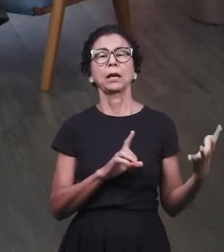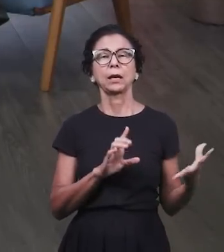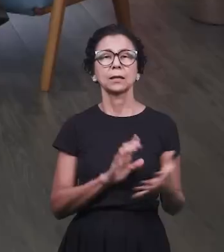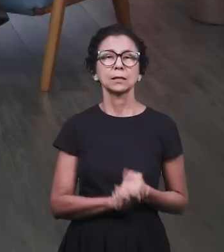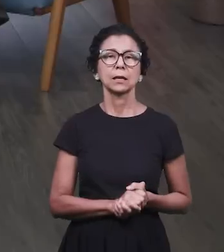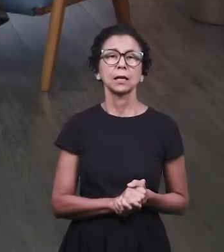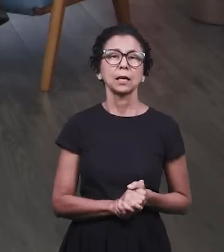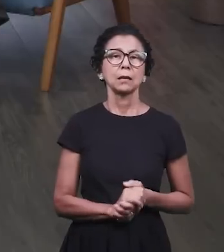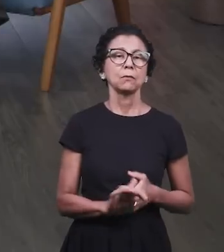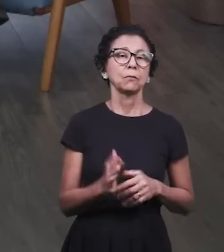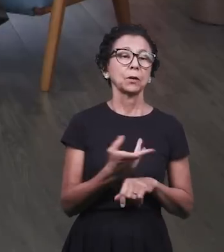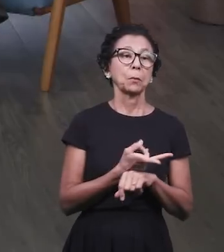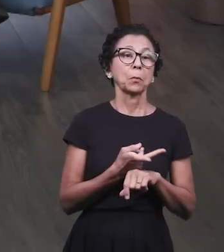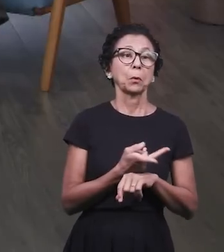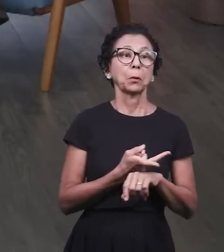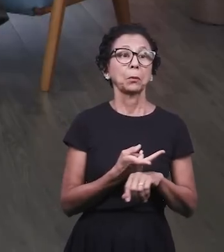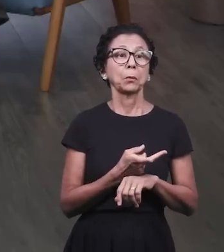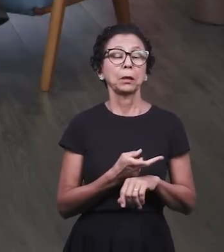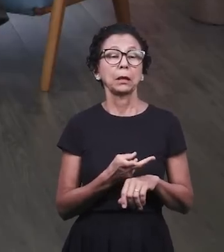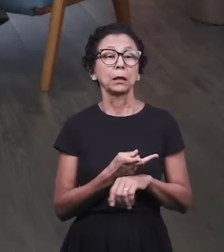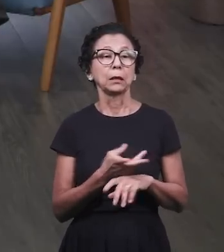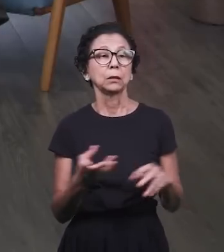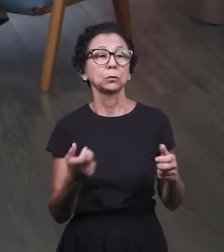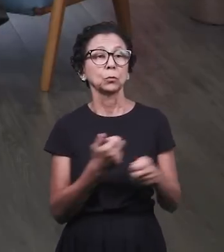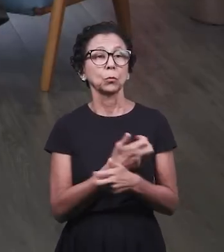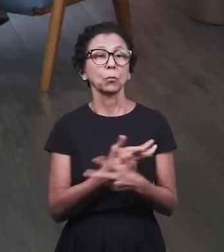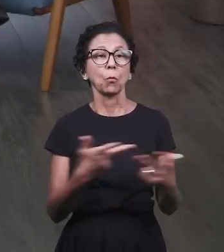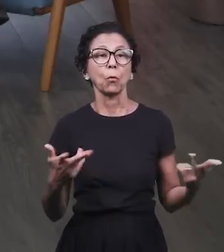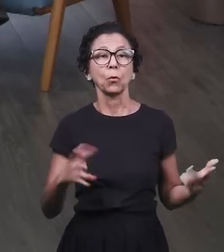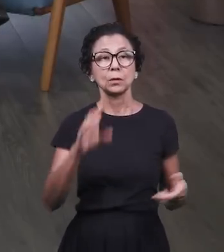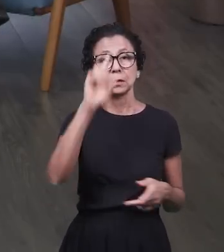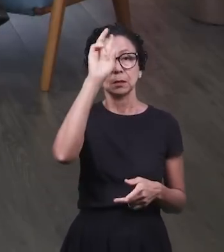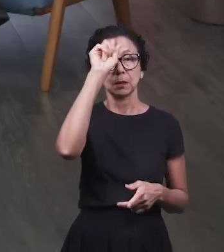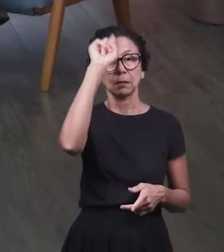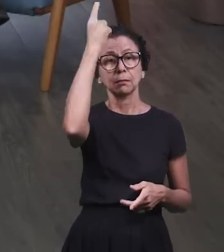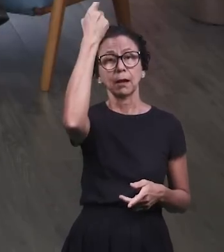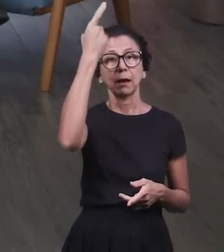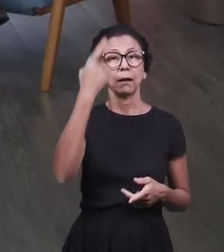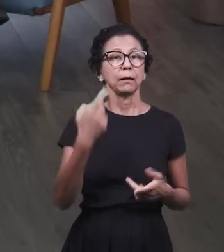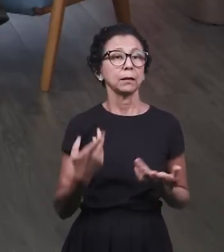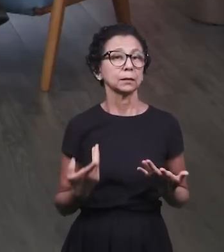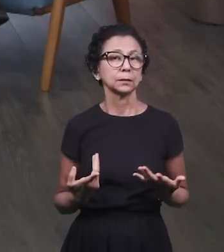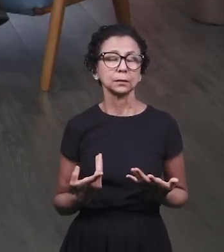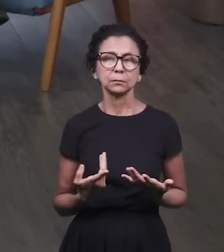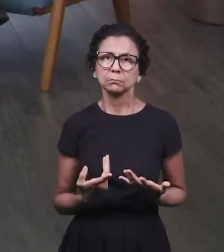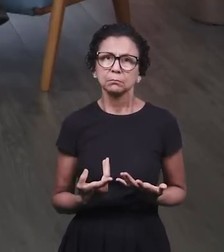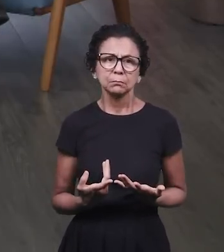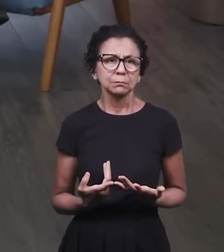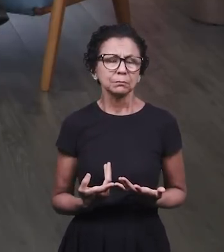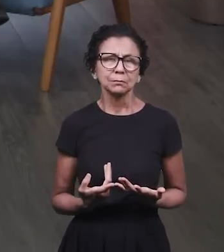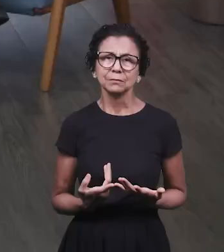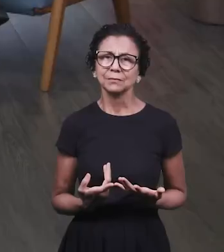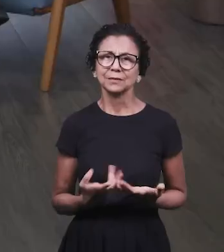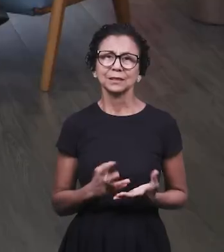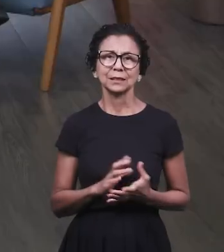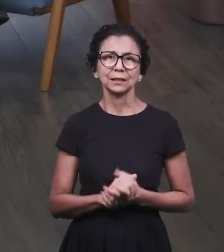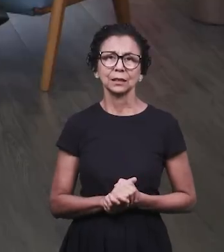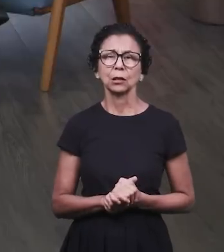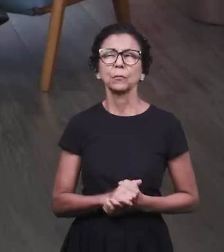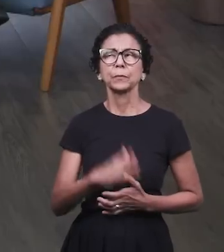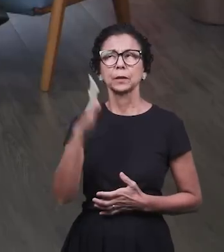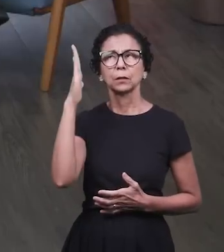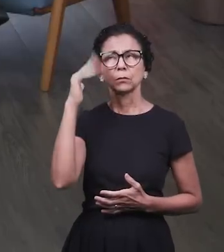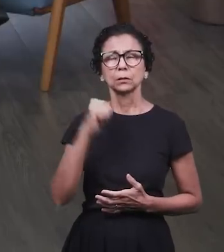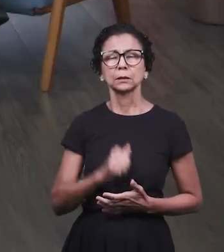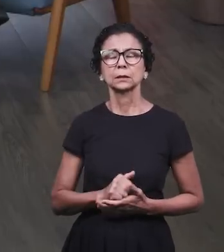correr atrás daquilo que a minha cabeça criou. Eu vou correr após